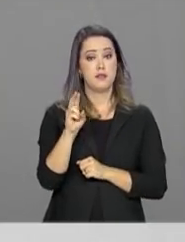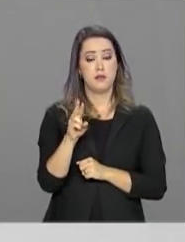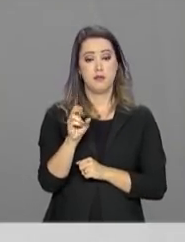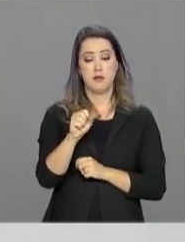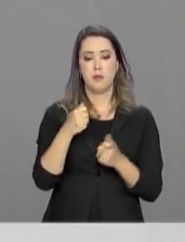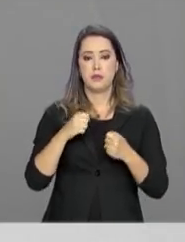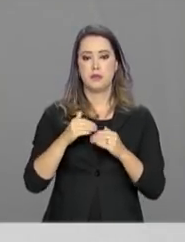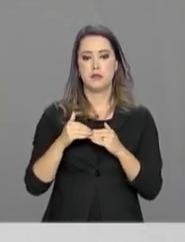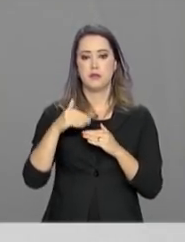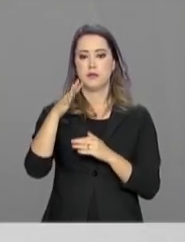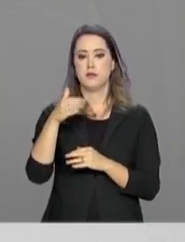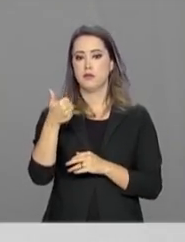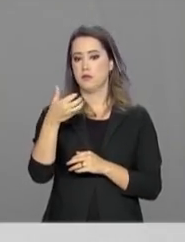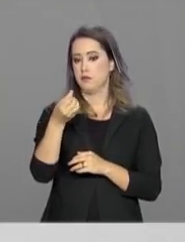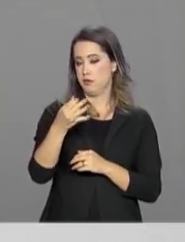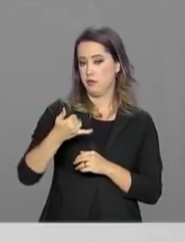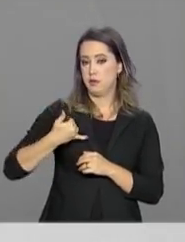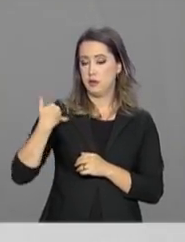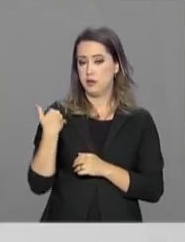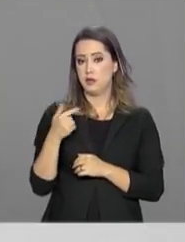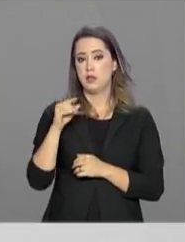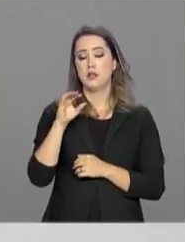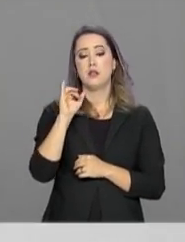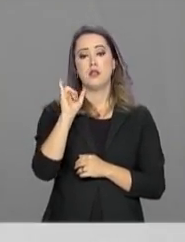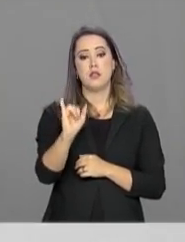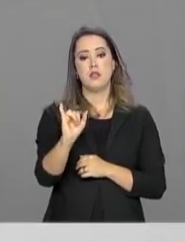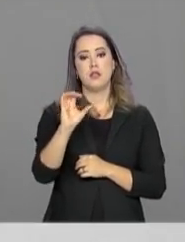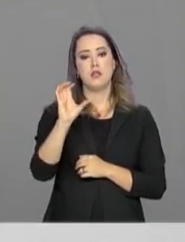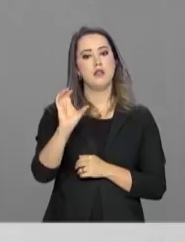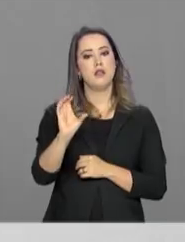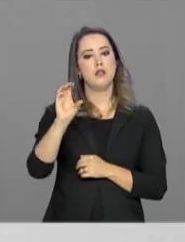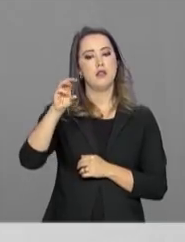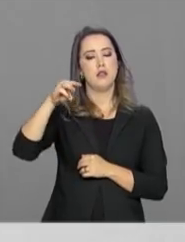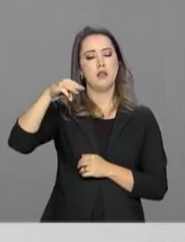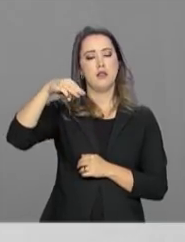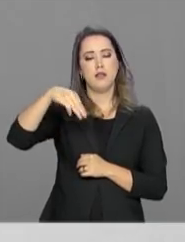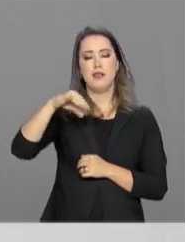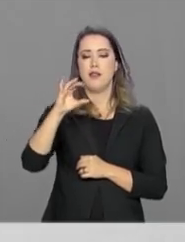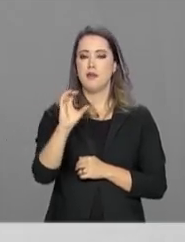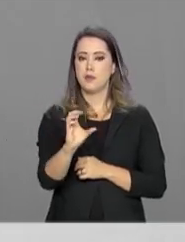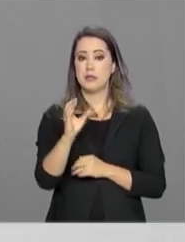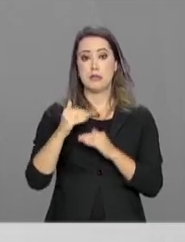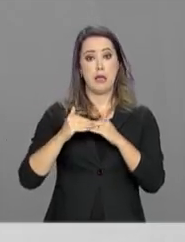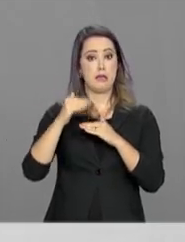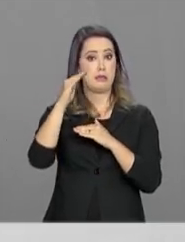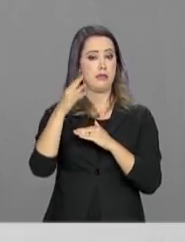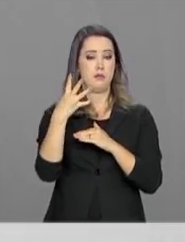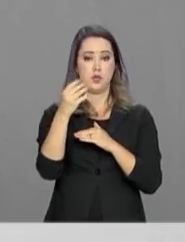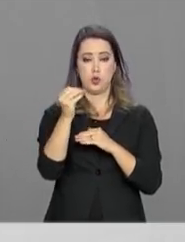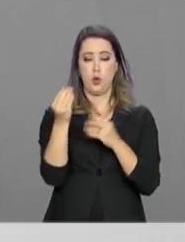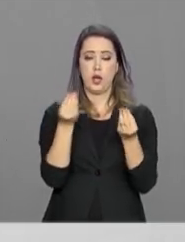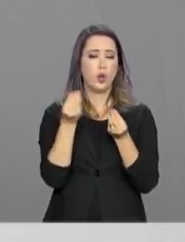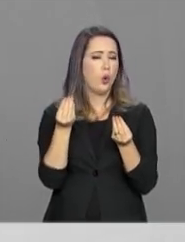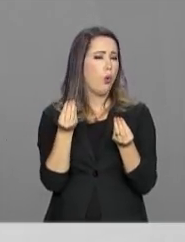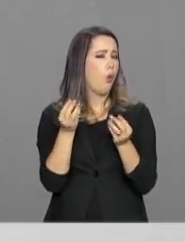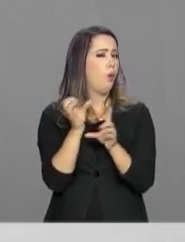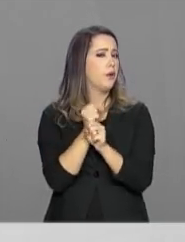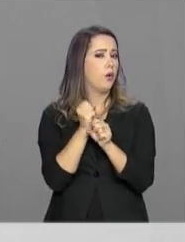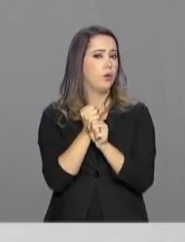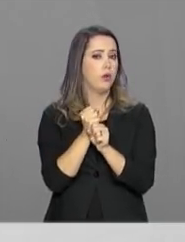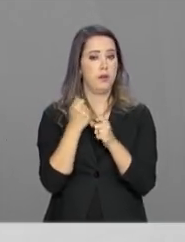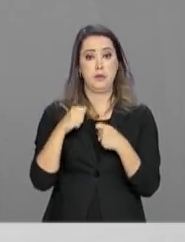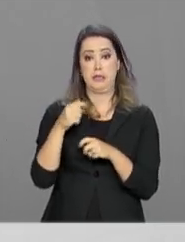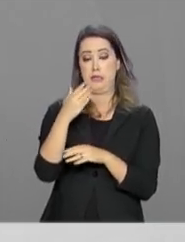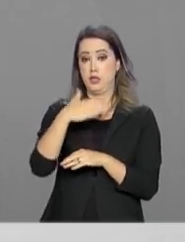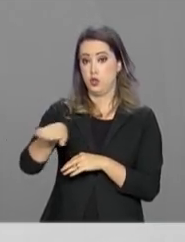preciso ter mais de 16 anos e índice de massa corpórea acima de 40 para fazer este cálculo você precisa dividir